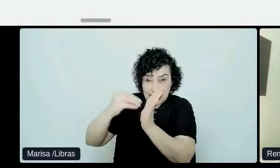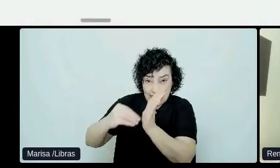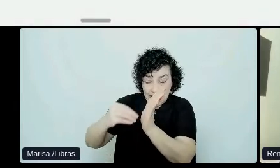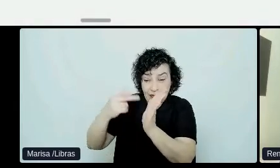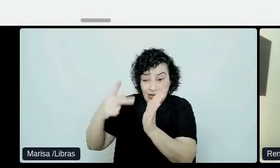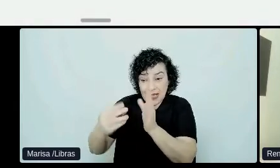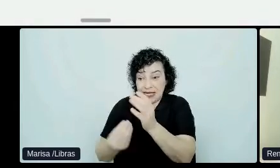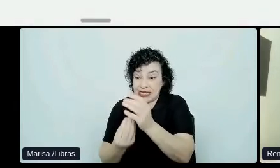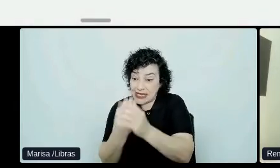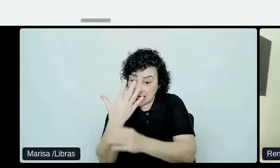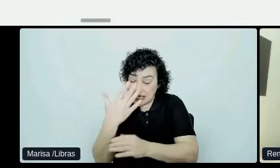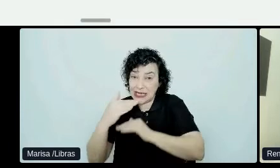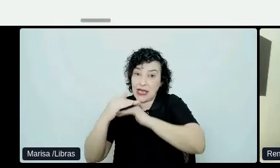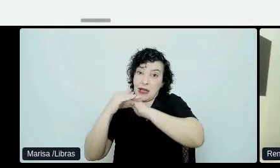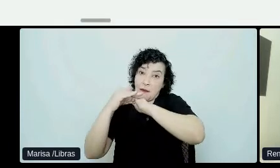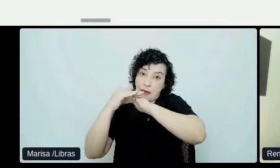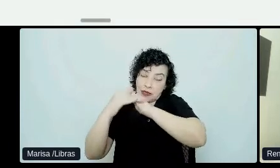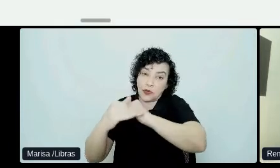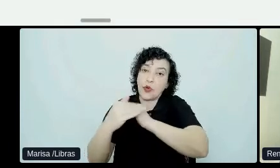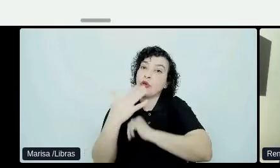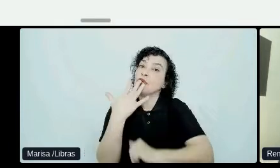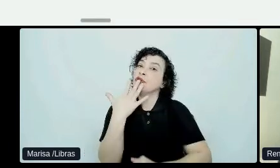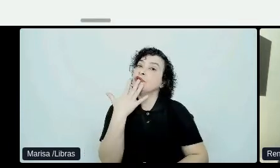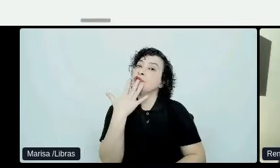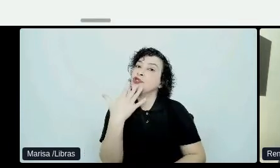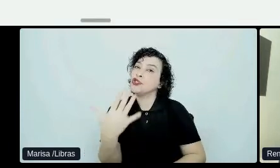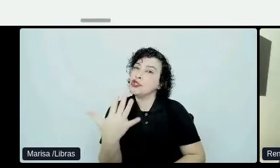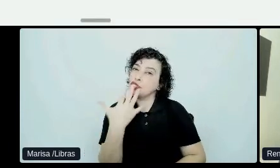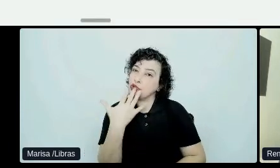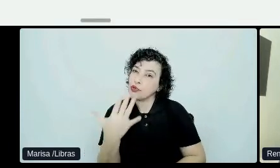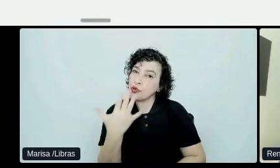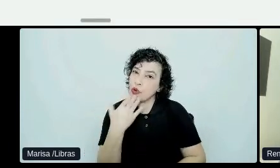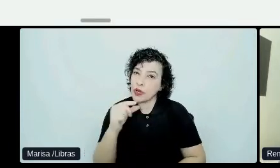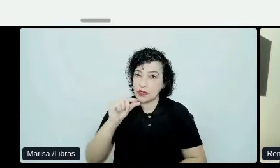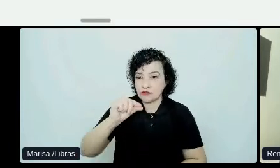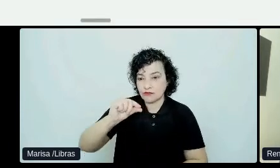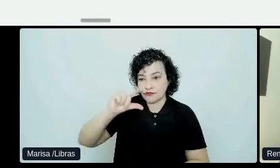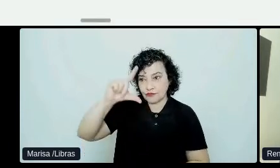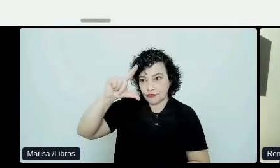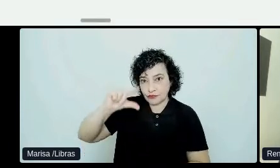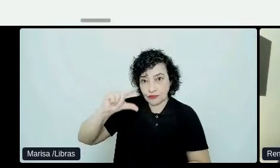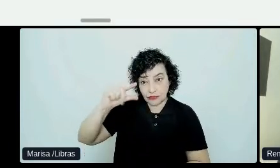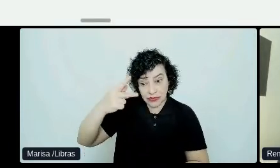de cores, de tipografias, né, faz essas escolhas,